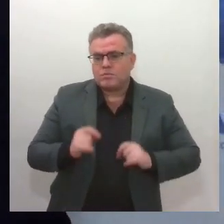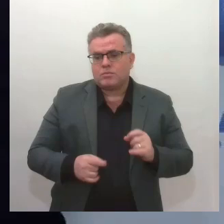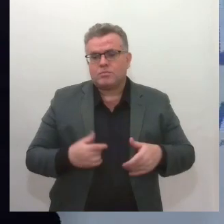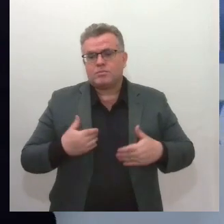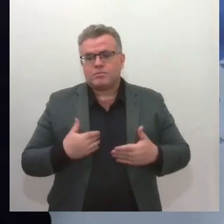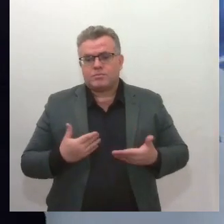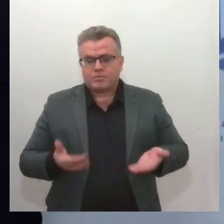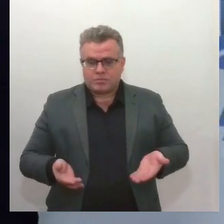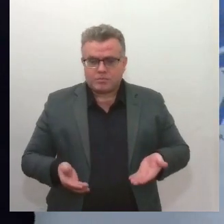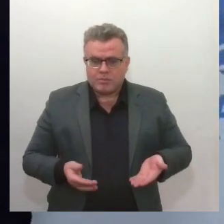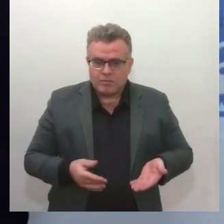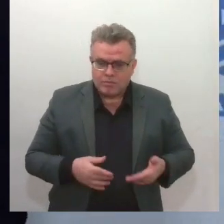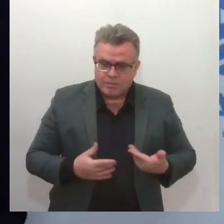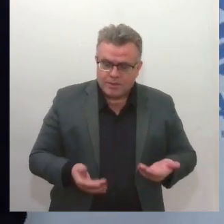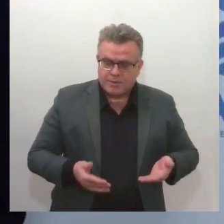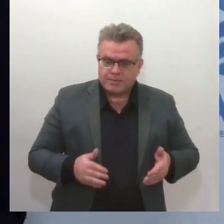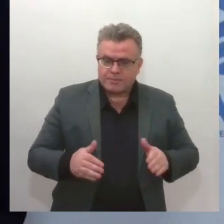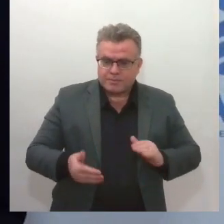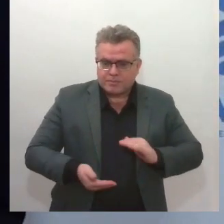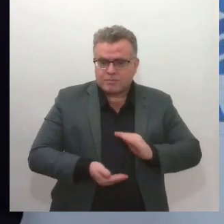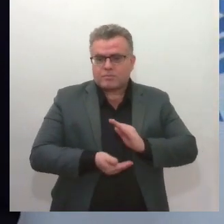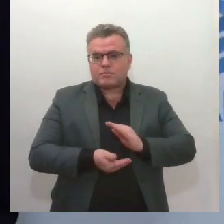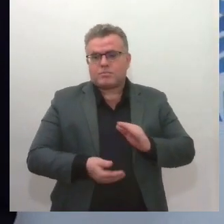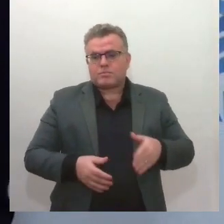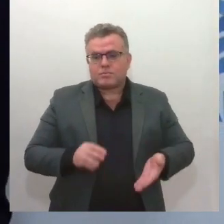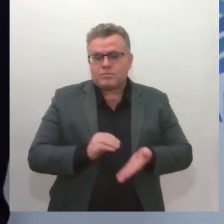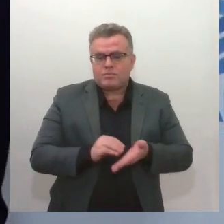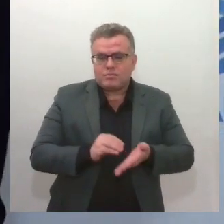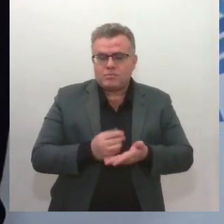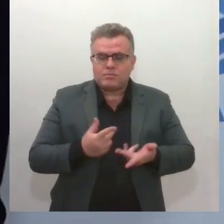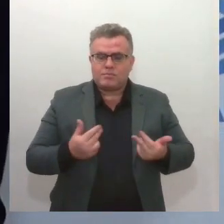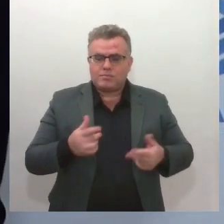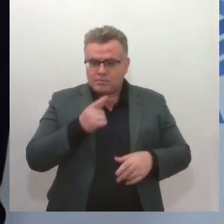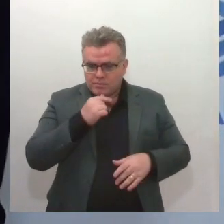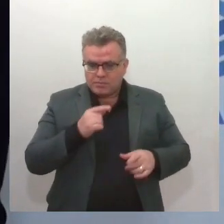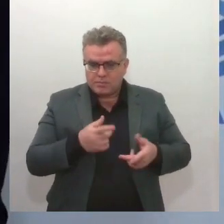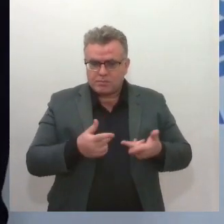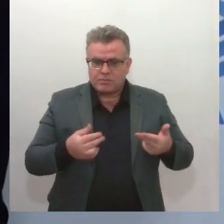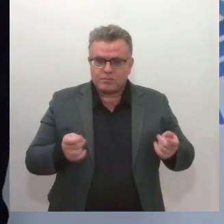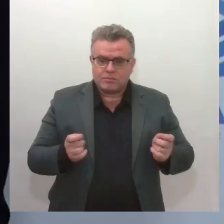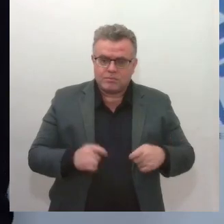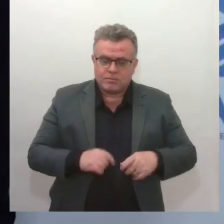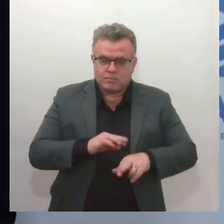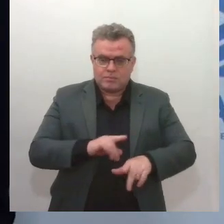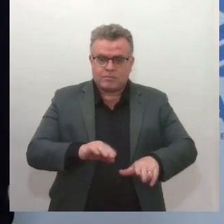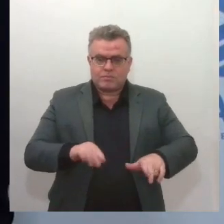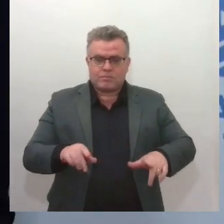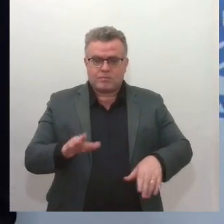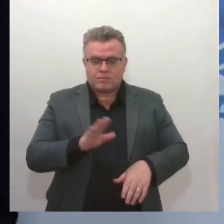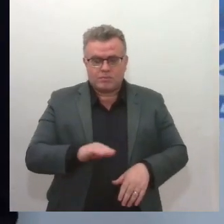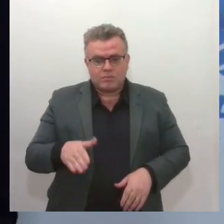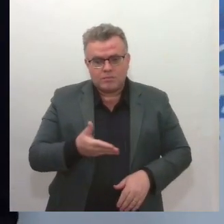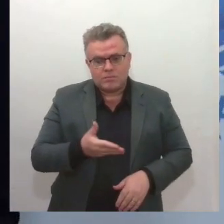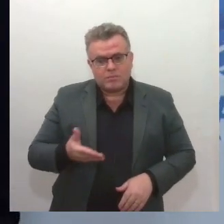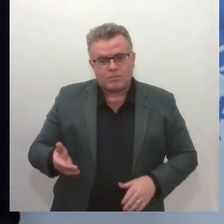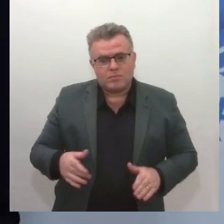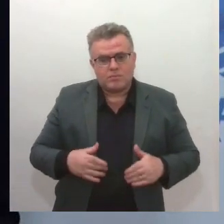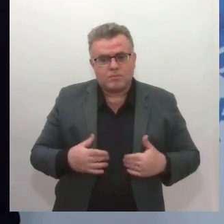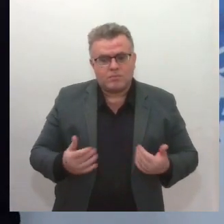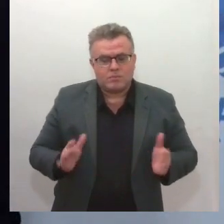fralda, faltando sabonete, faltando água, faltando várias coisas. Crianças que neurodivergentes que tinham seus acompanhantes que